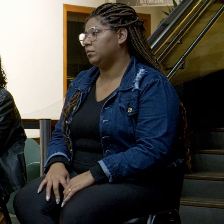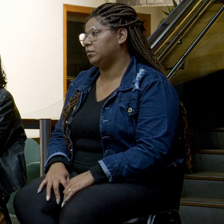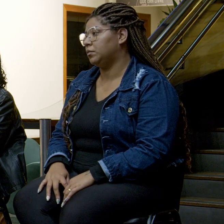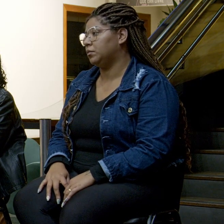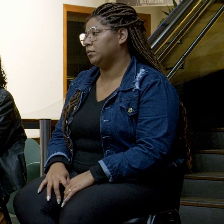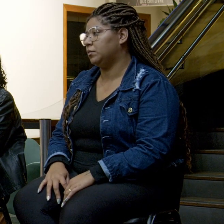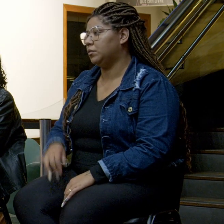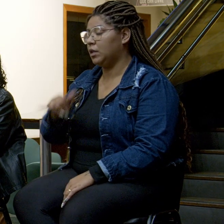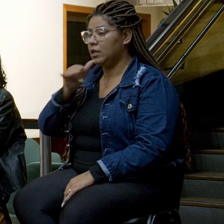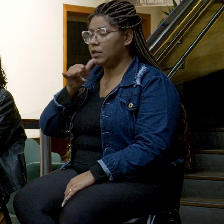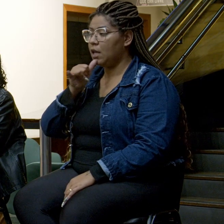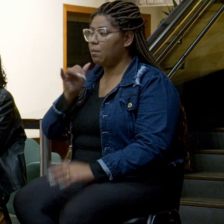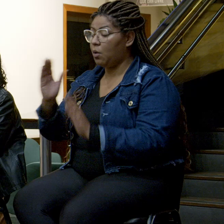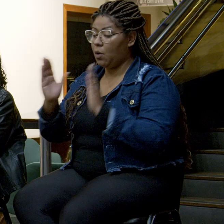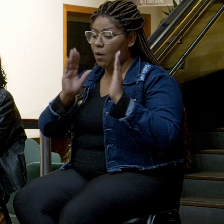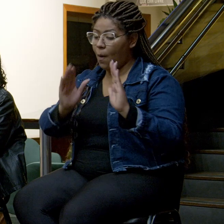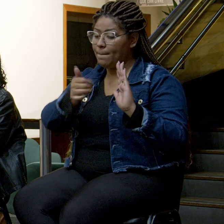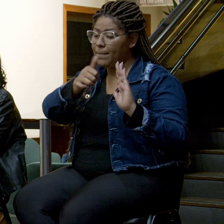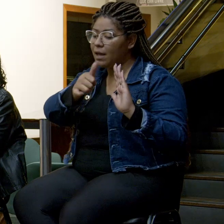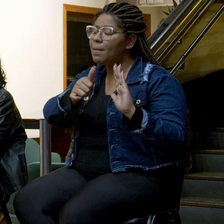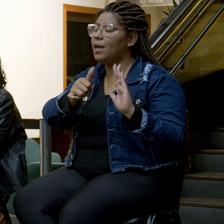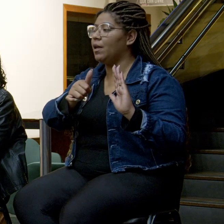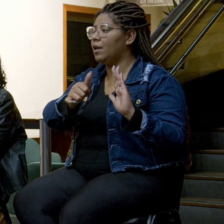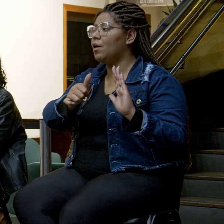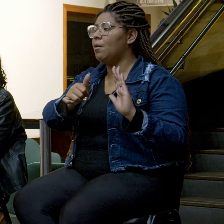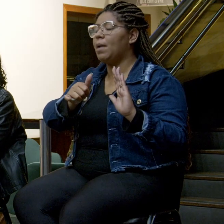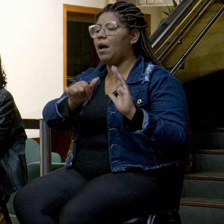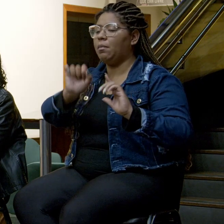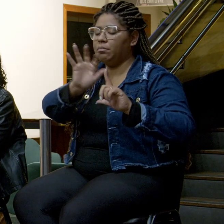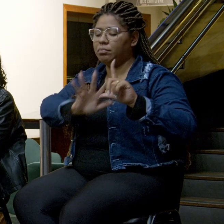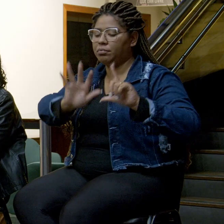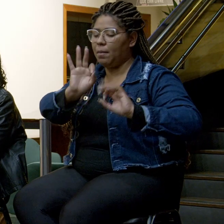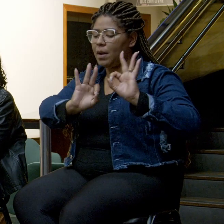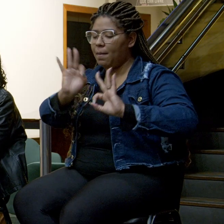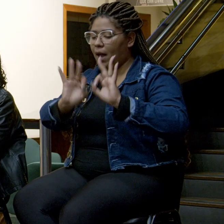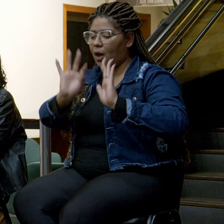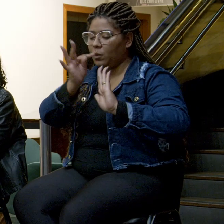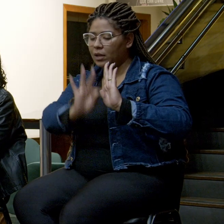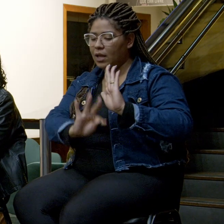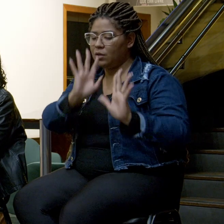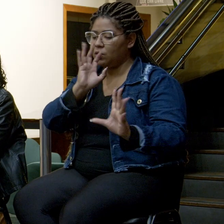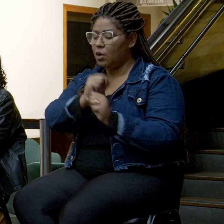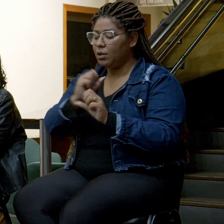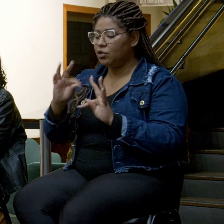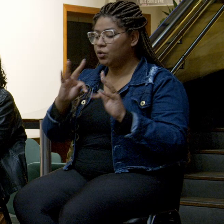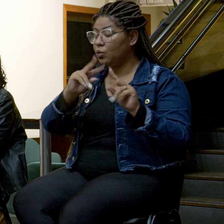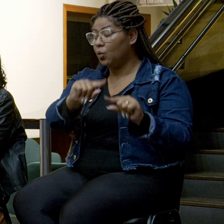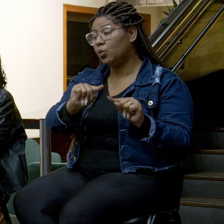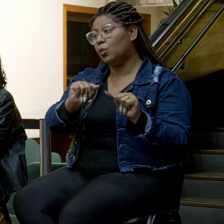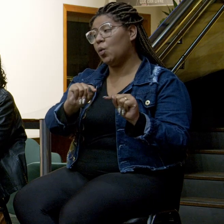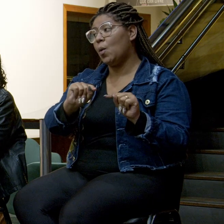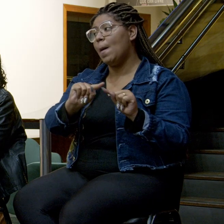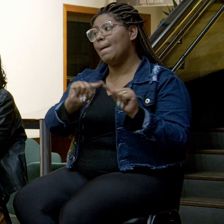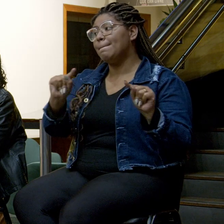deixar isso muito em primeiro plano na montagem, nos textos dela, que estão no catálogo, e